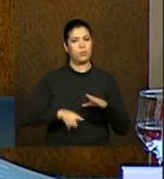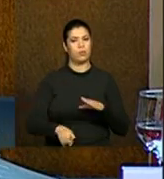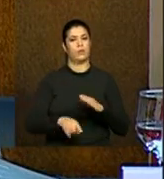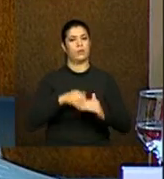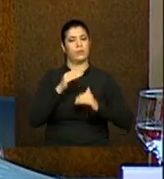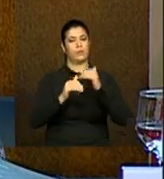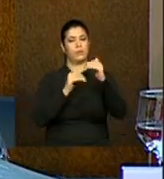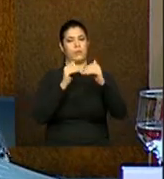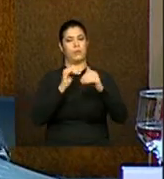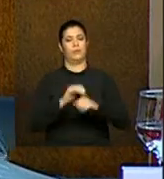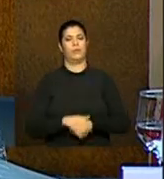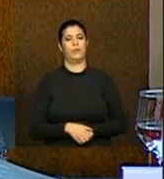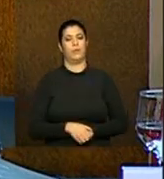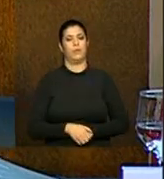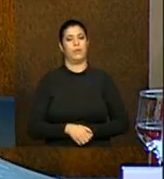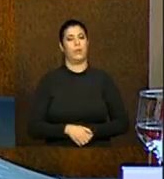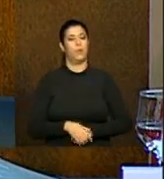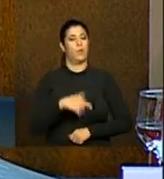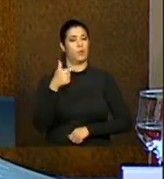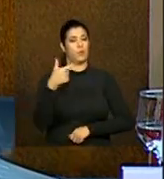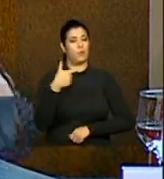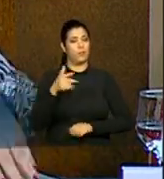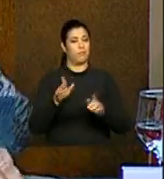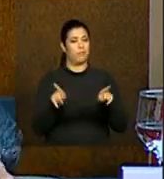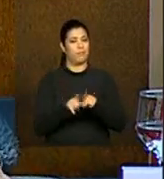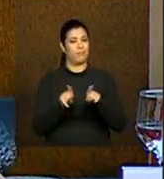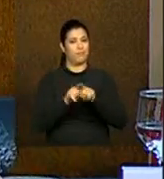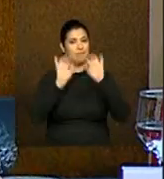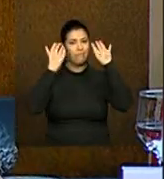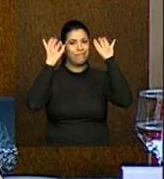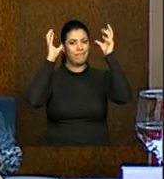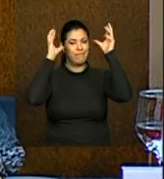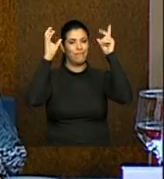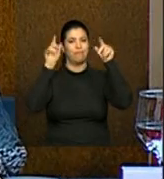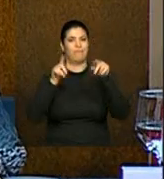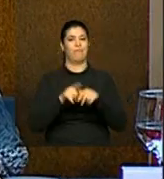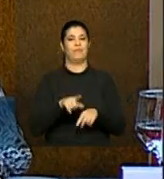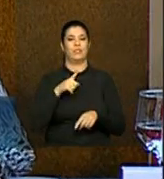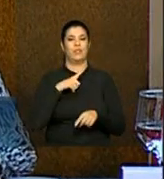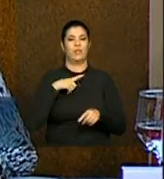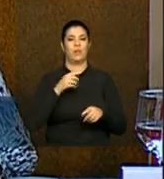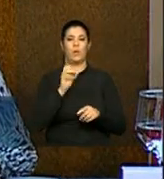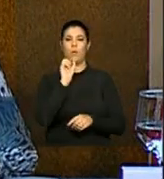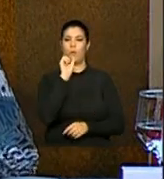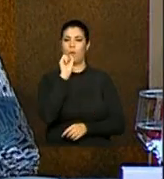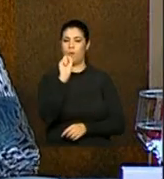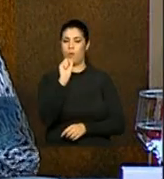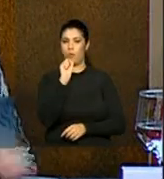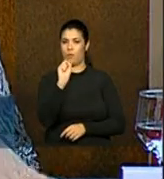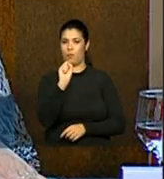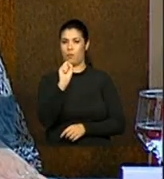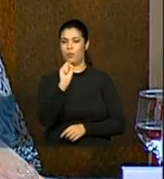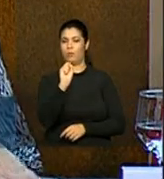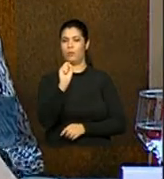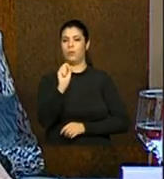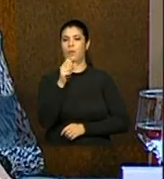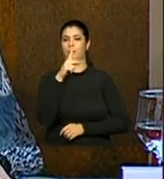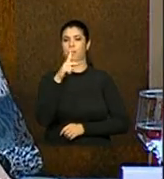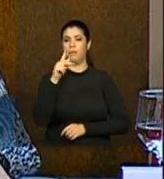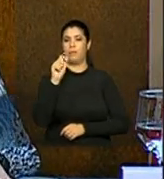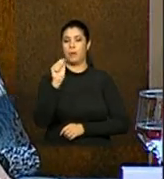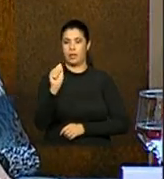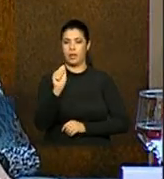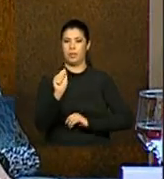mais. A segunda razão para comemorar é a entrega de mais oito planos de PPAs